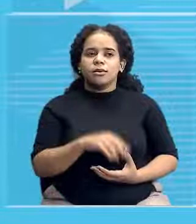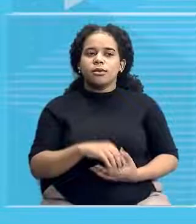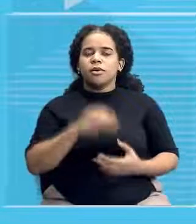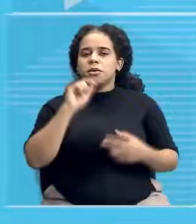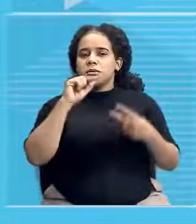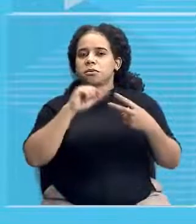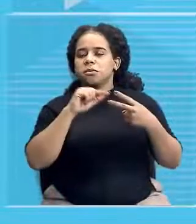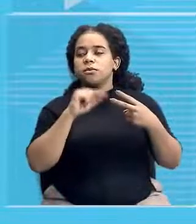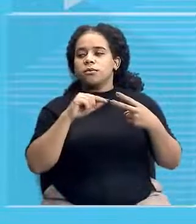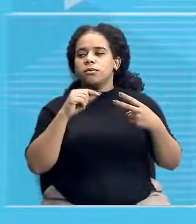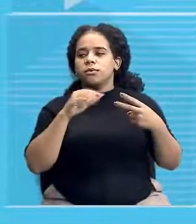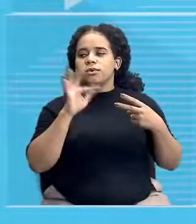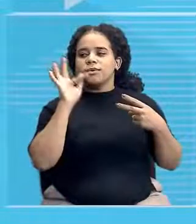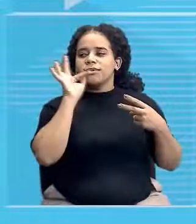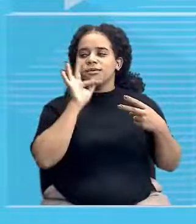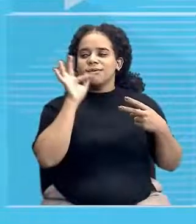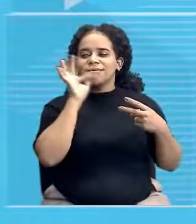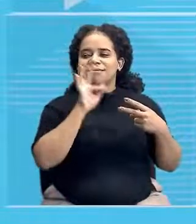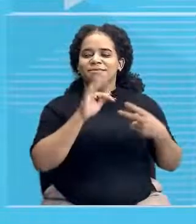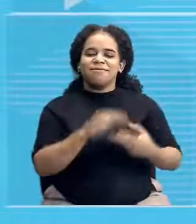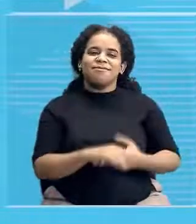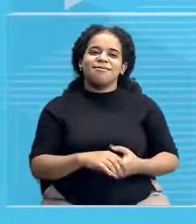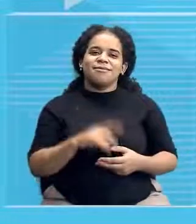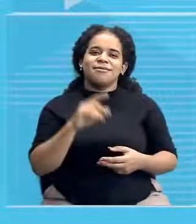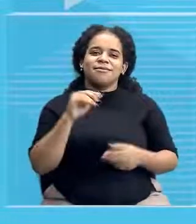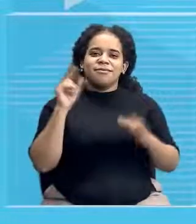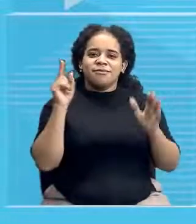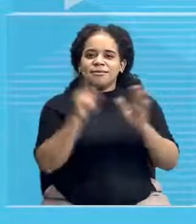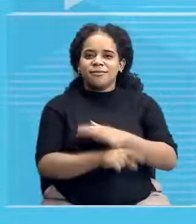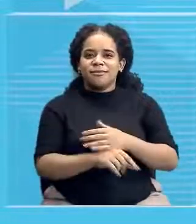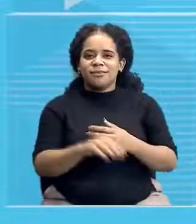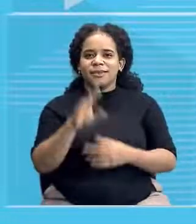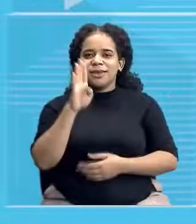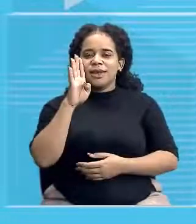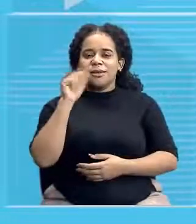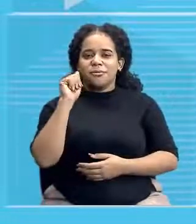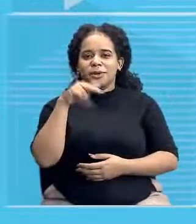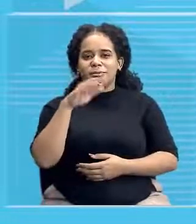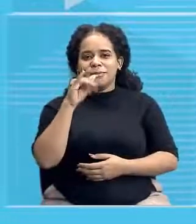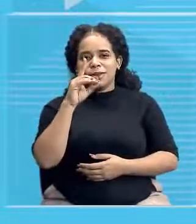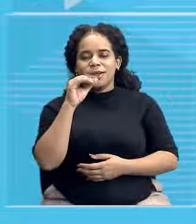Eles não perguntam: é bambino ou bambina? Não.